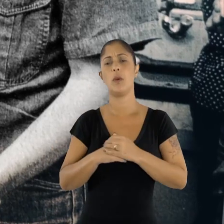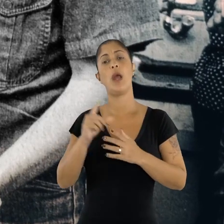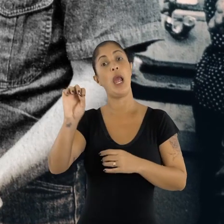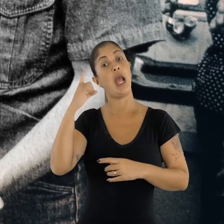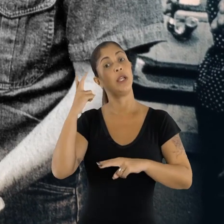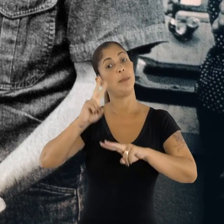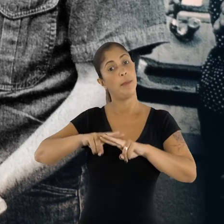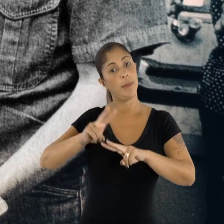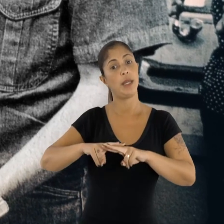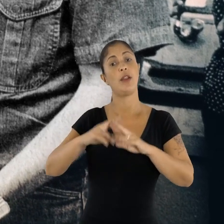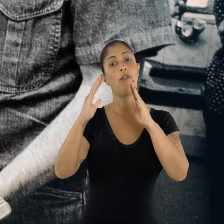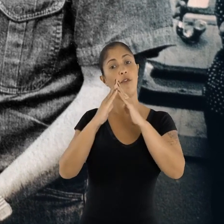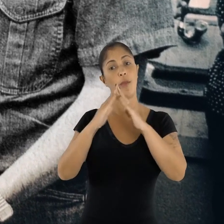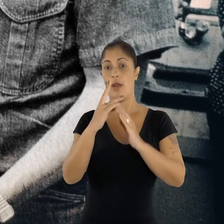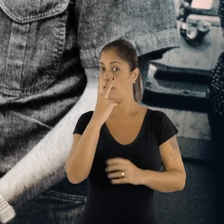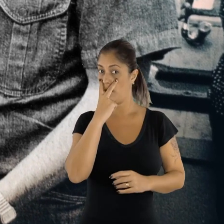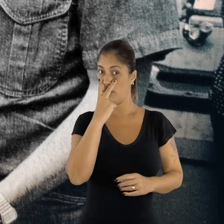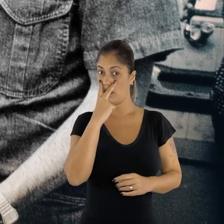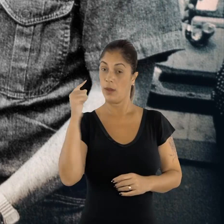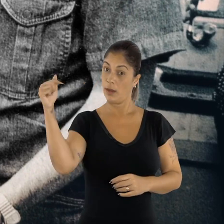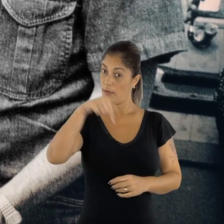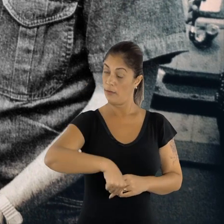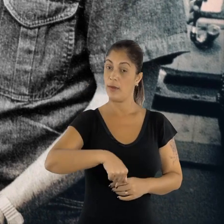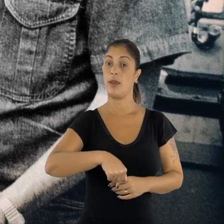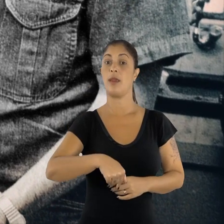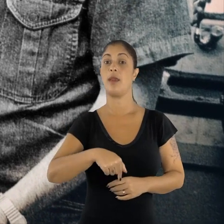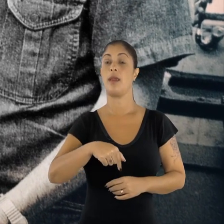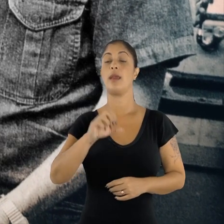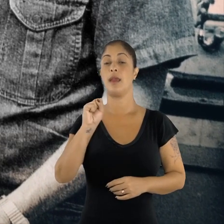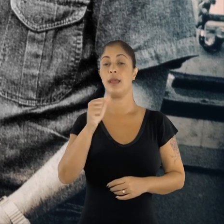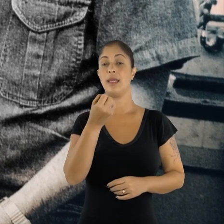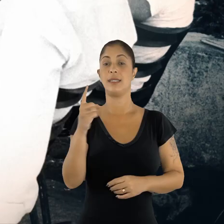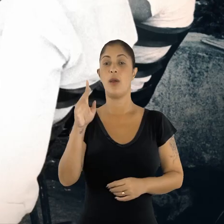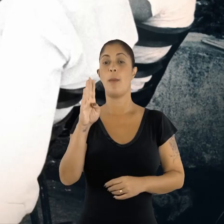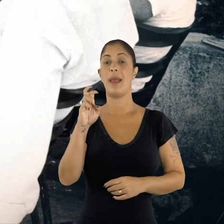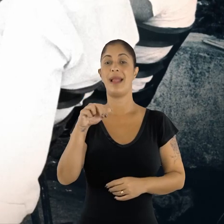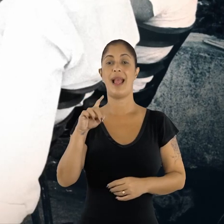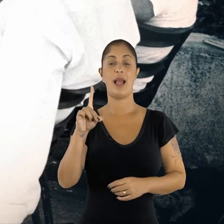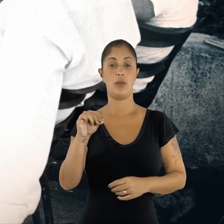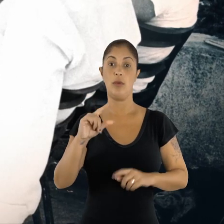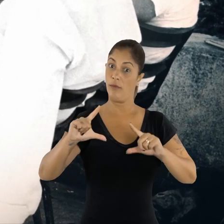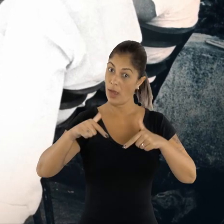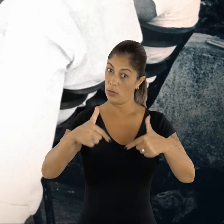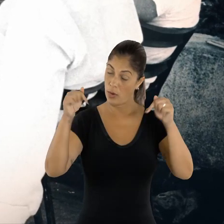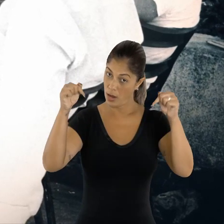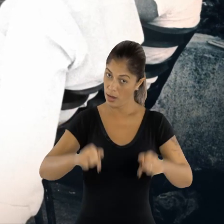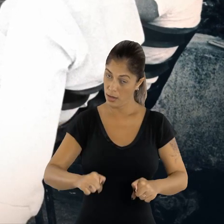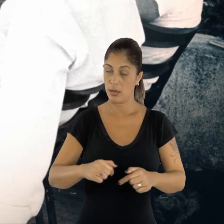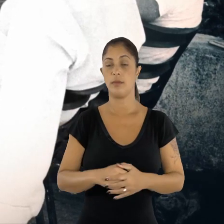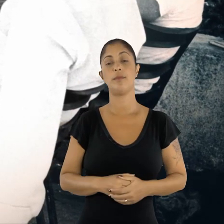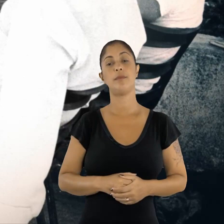estava preso, depois foi morar em Vitória e está vindo aqui para São Bernardo e vai atuar com a gente aqui.